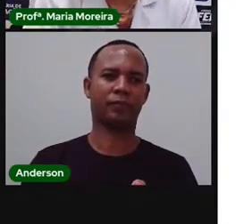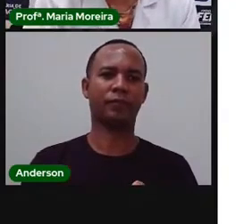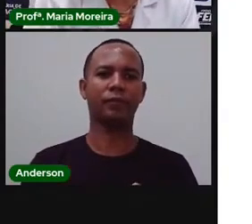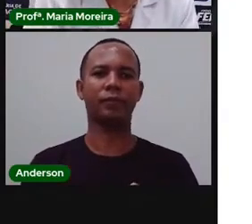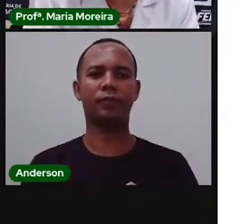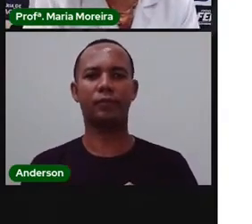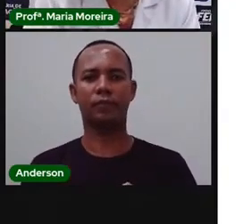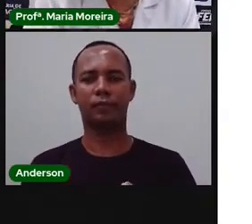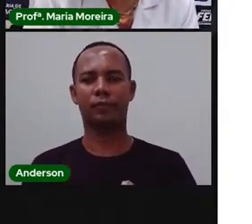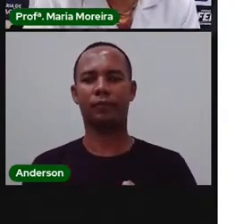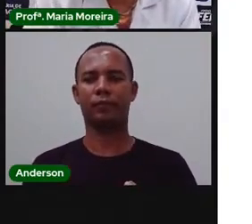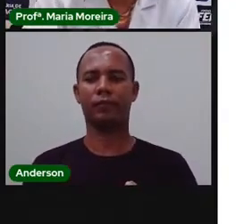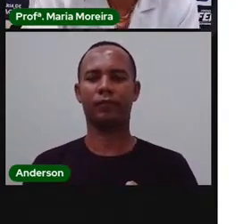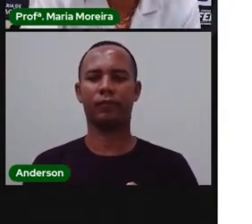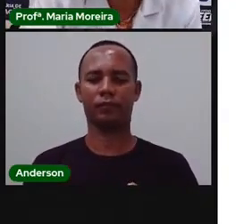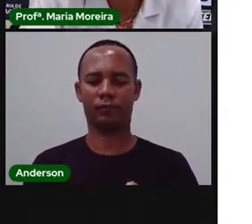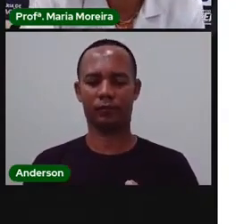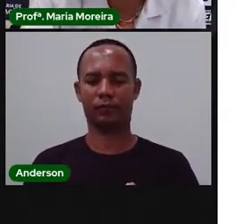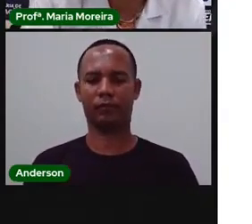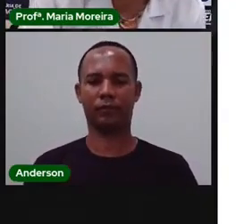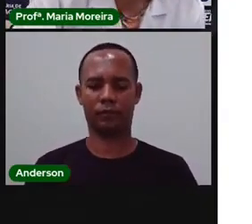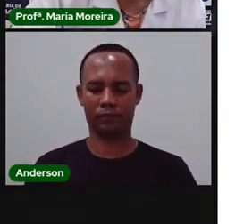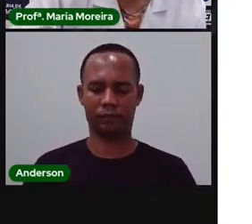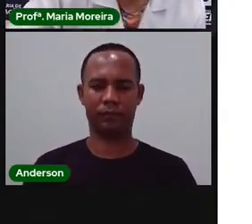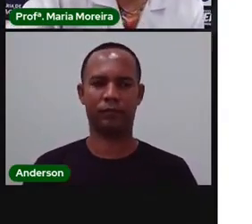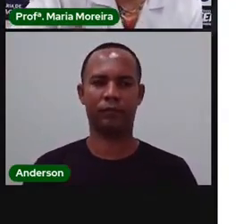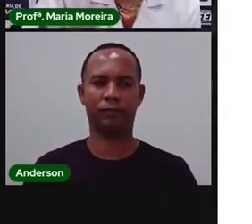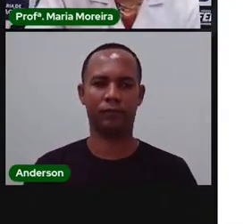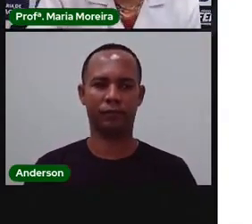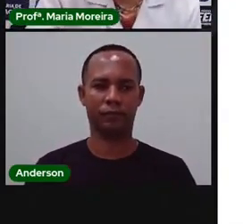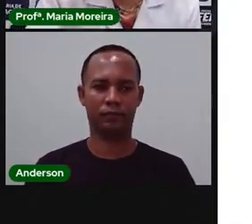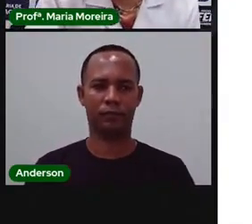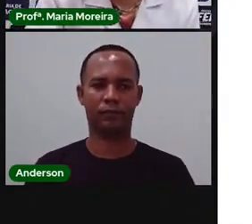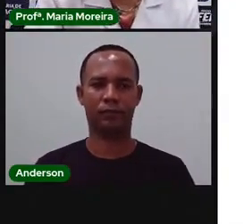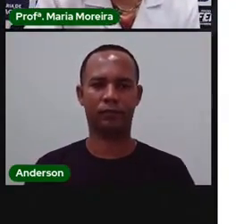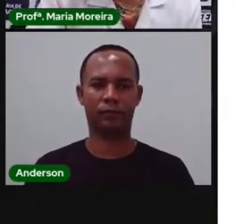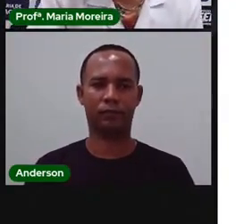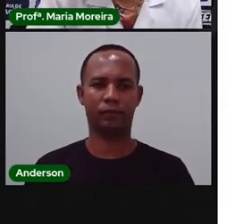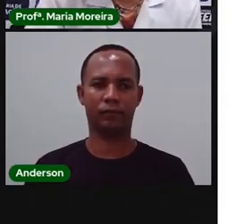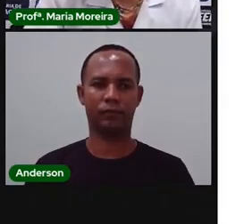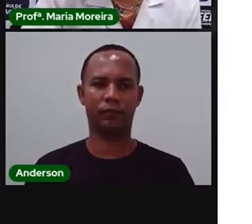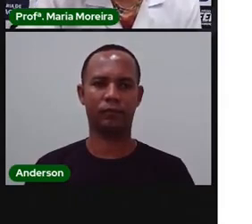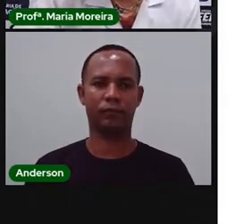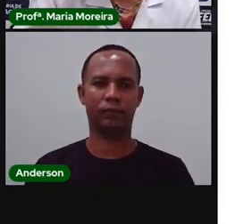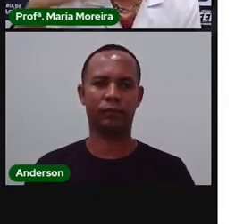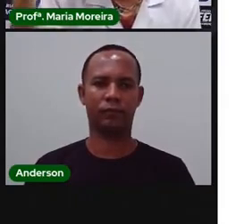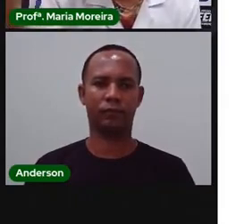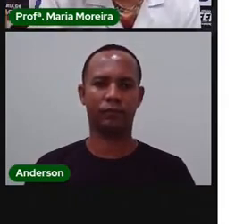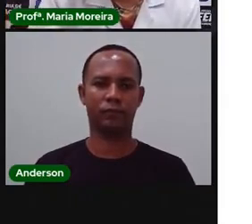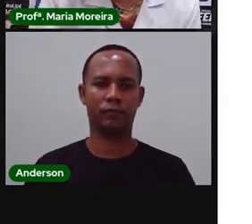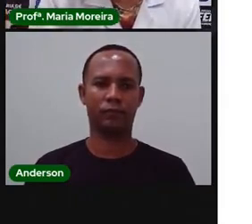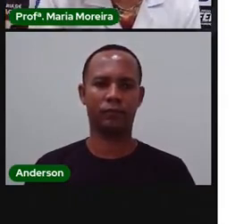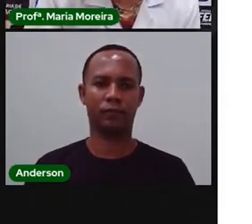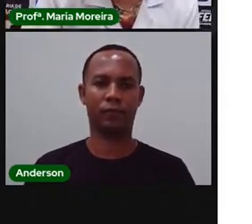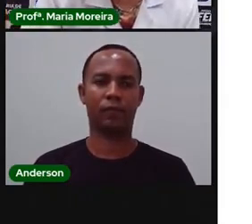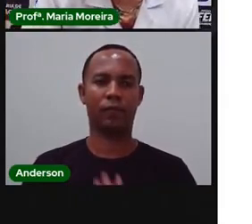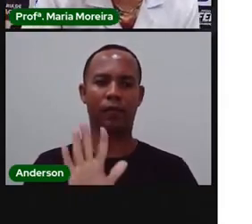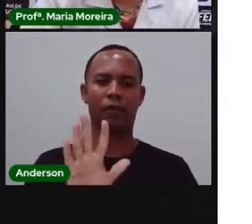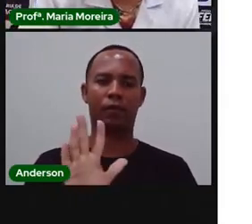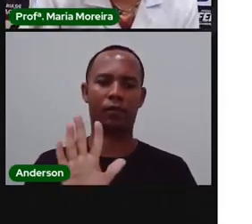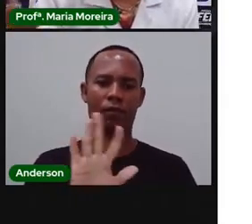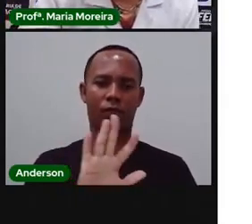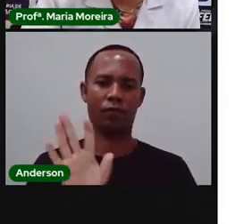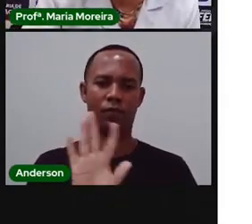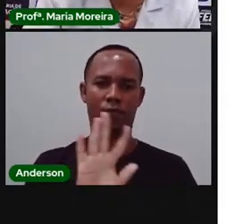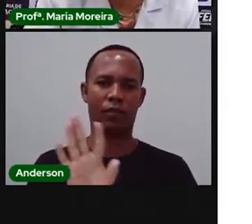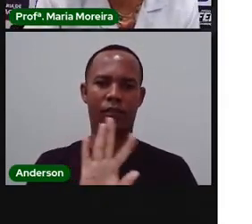um vídeo da cantora Daniela Mercury, que ela fala sobre Feira de Santana e sobre as coisas